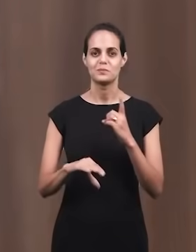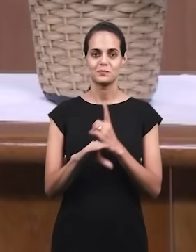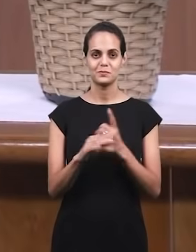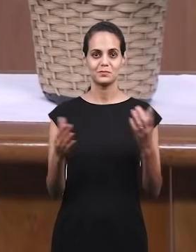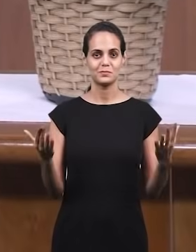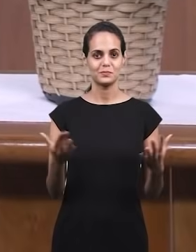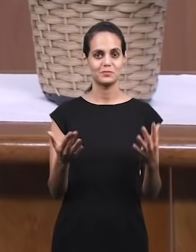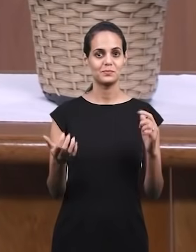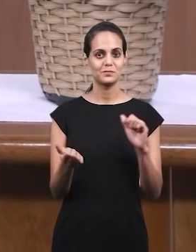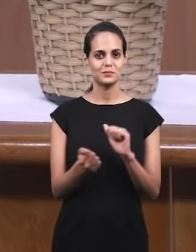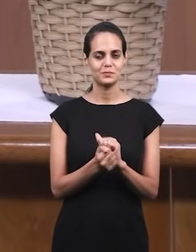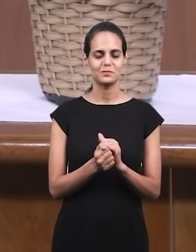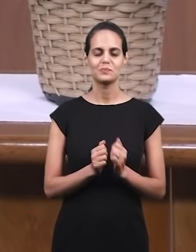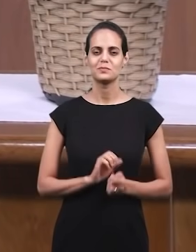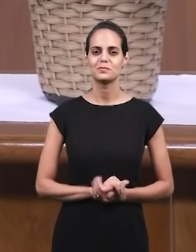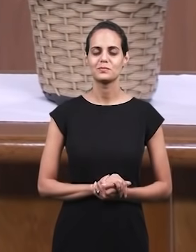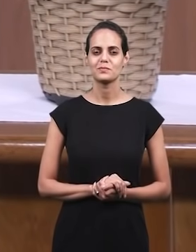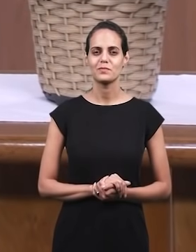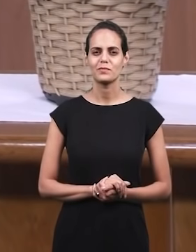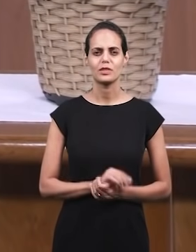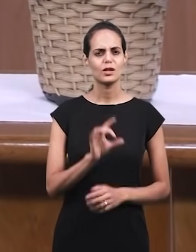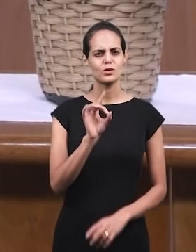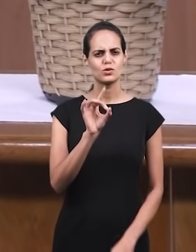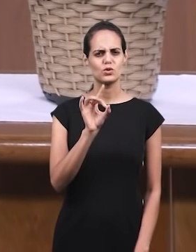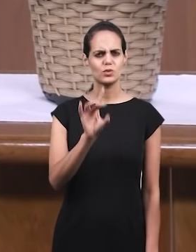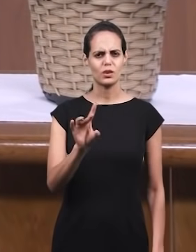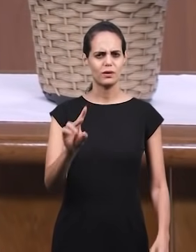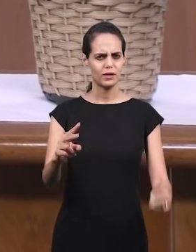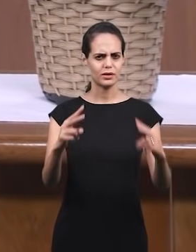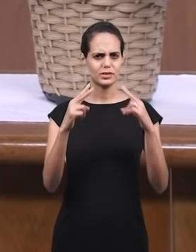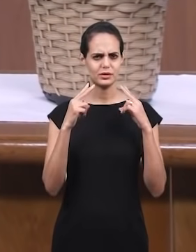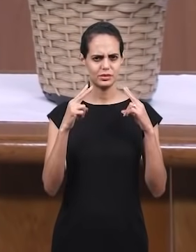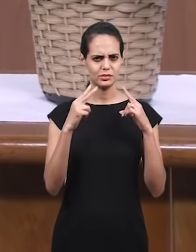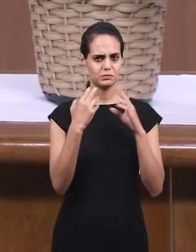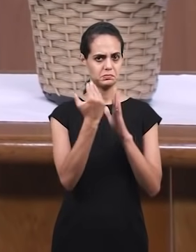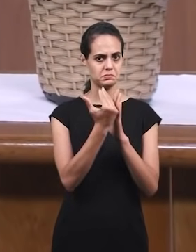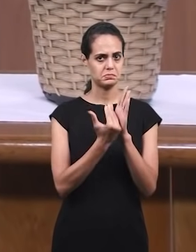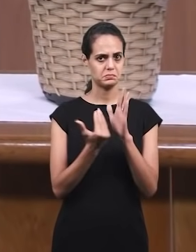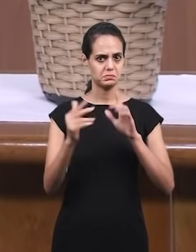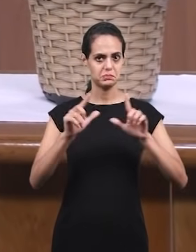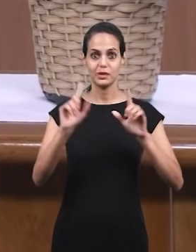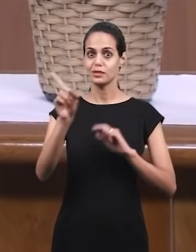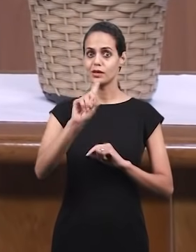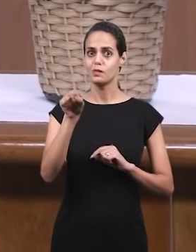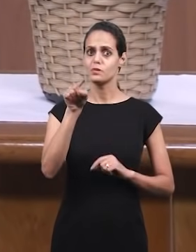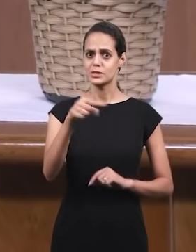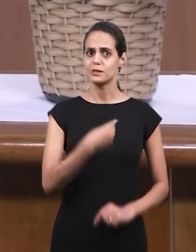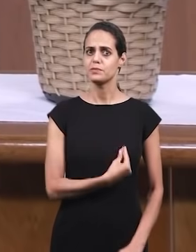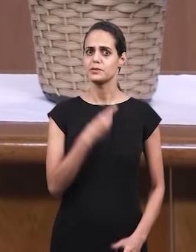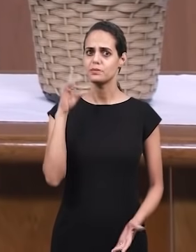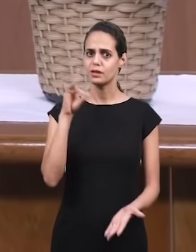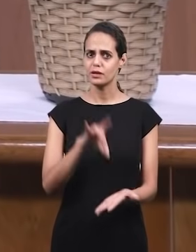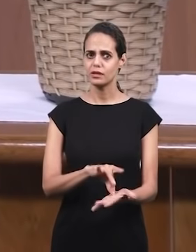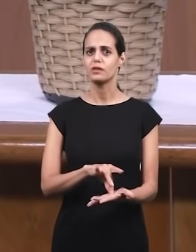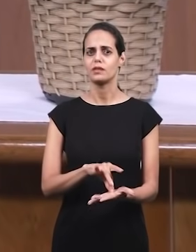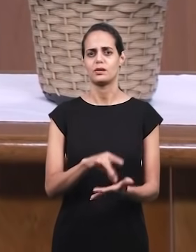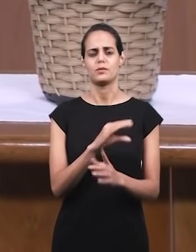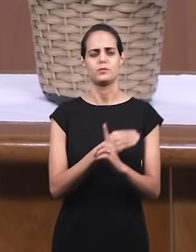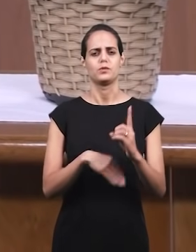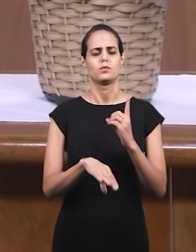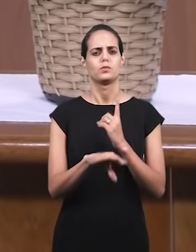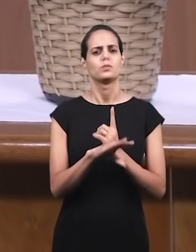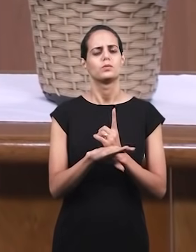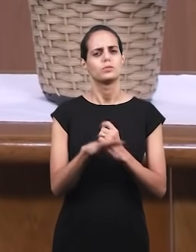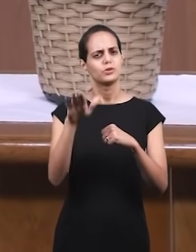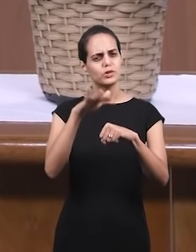conosco. E é isso mesmo, eu não quero que você simplesmente assista a um programa de TV, eu quero que você participe do culto. Eu te chamo, eu te convido